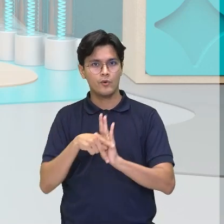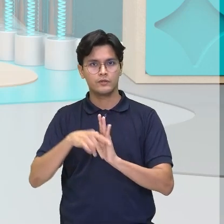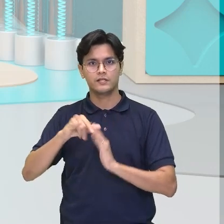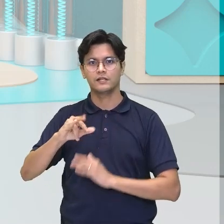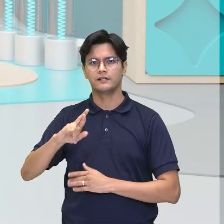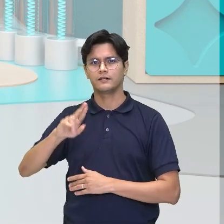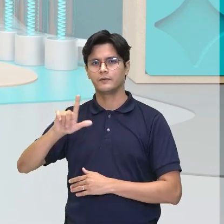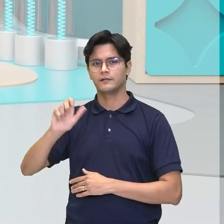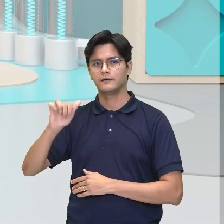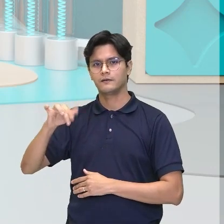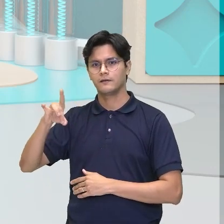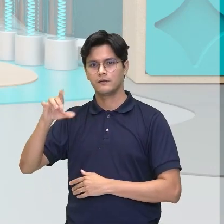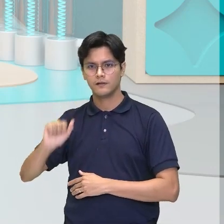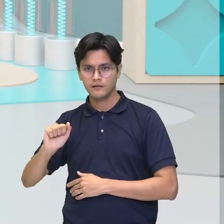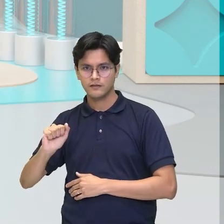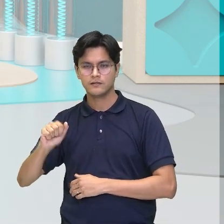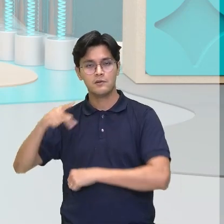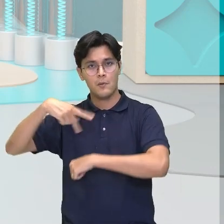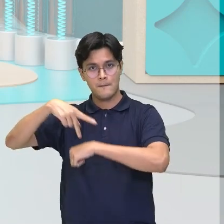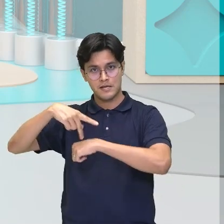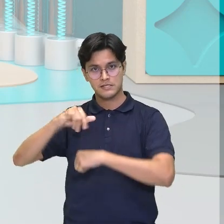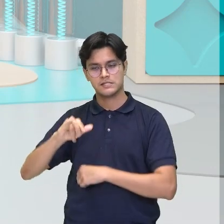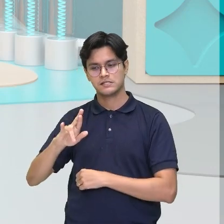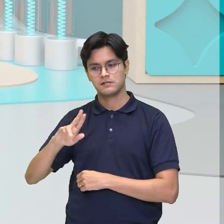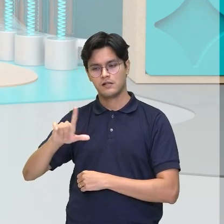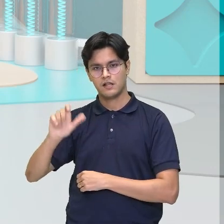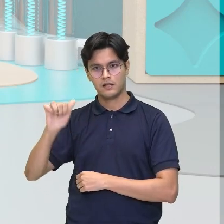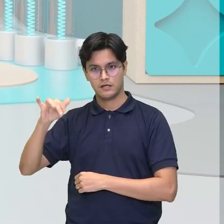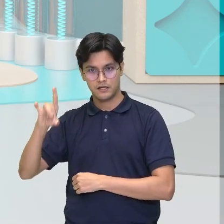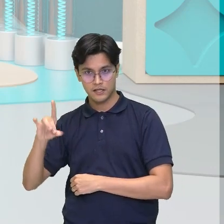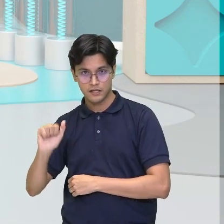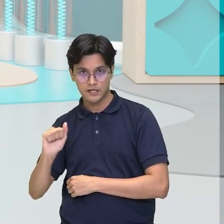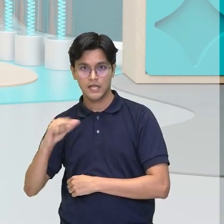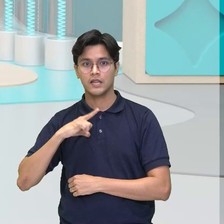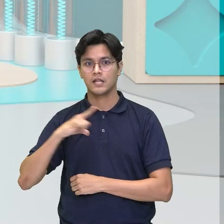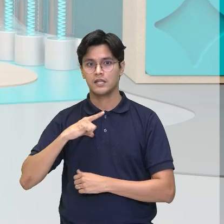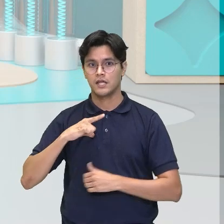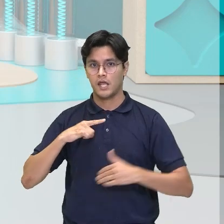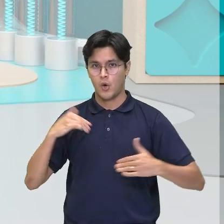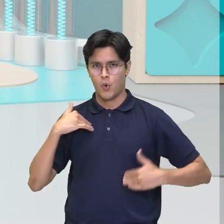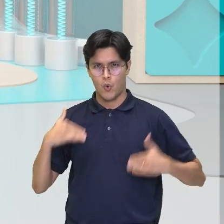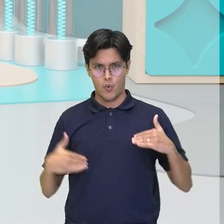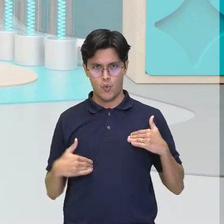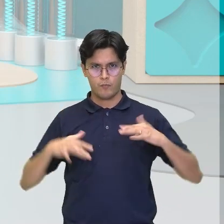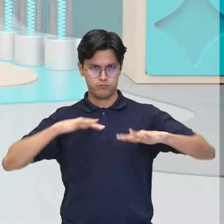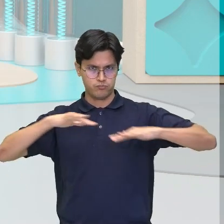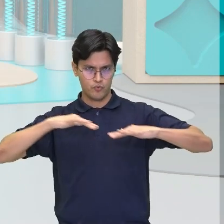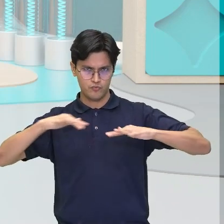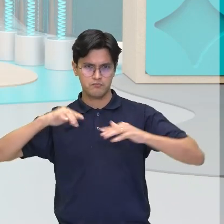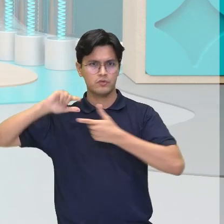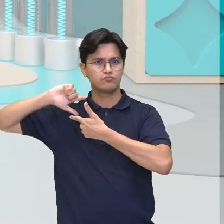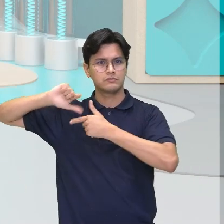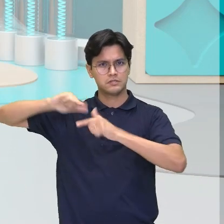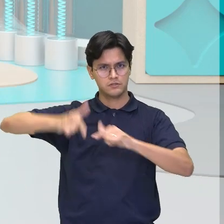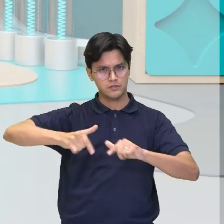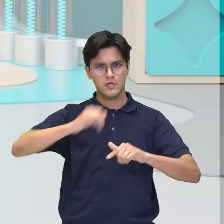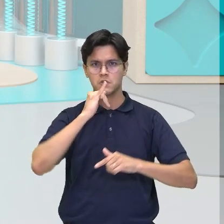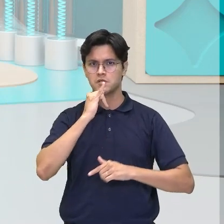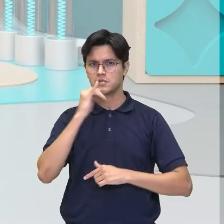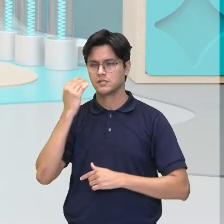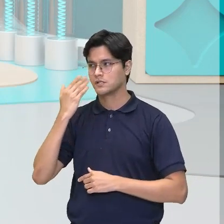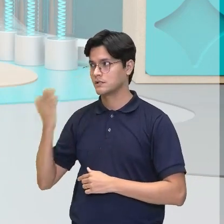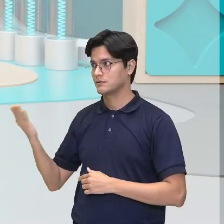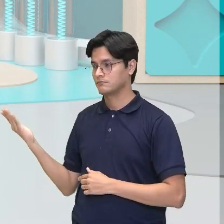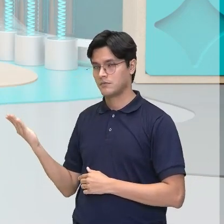ela tem, vamos dizer, movimentos muito tradicionais. E aí vocês estão vendo, a parte